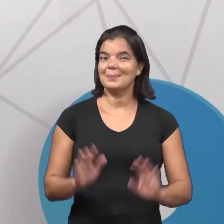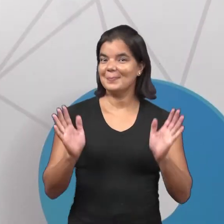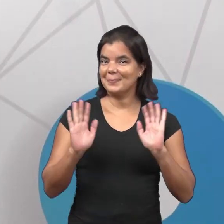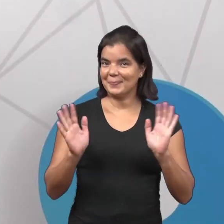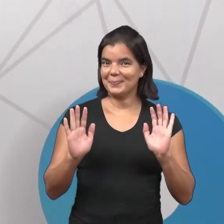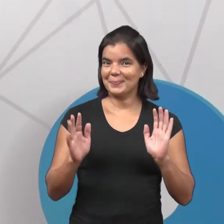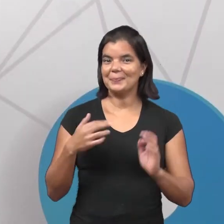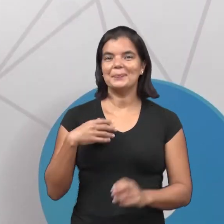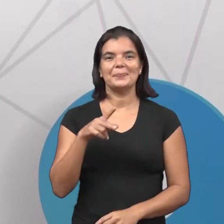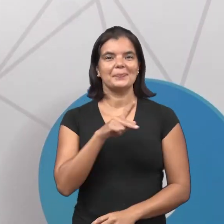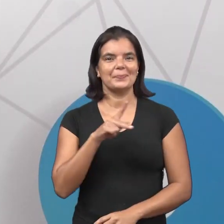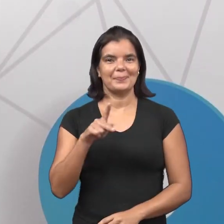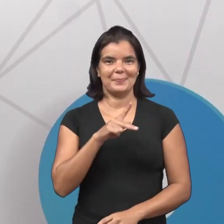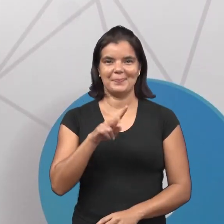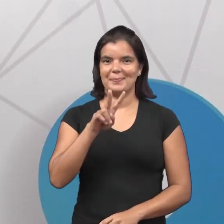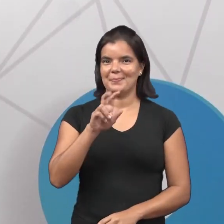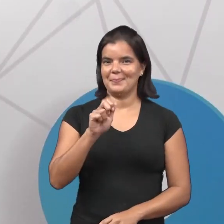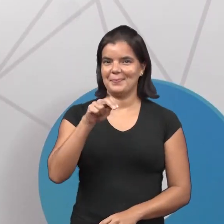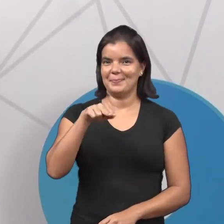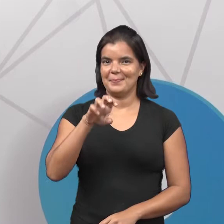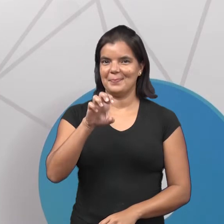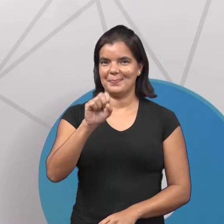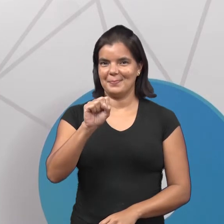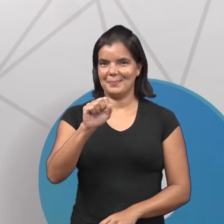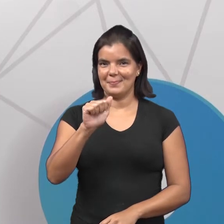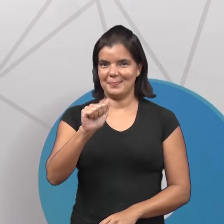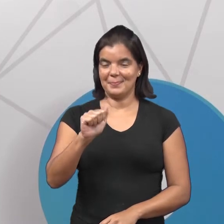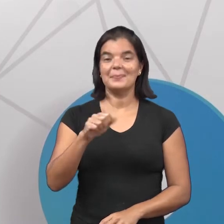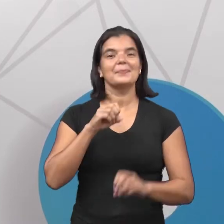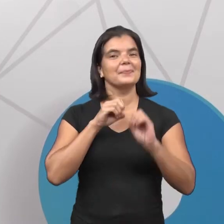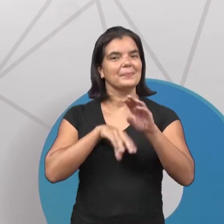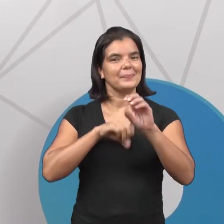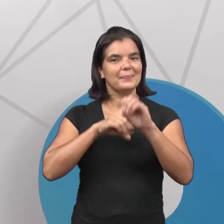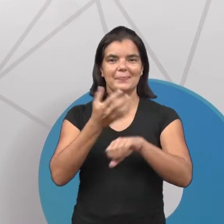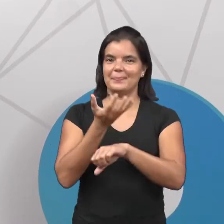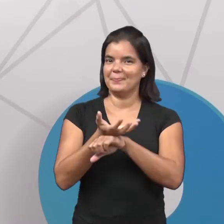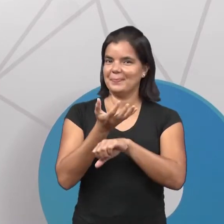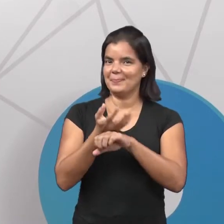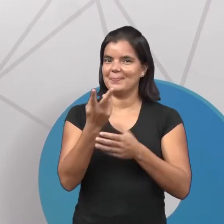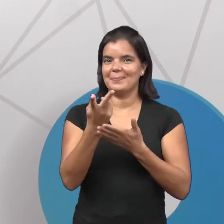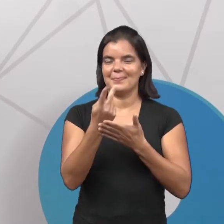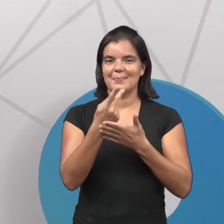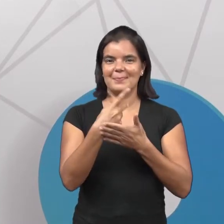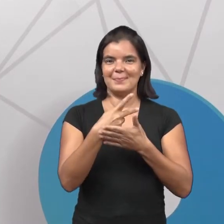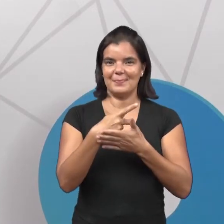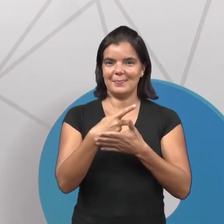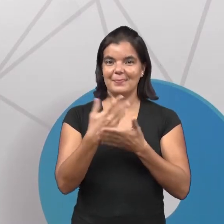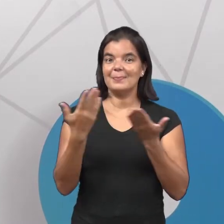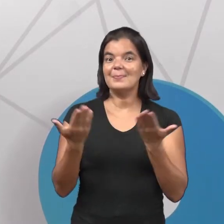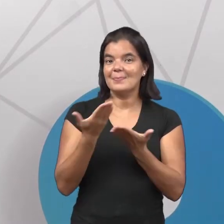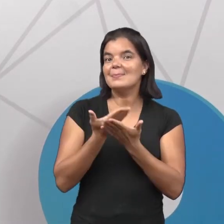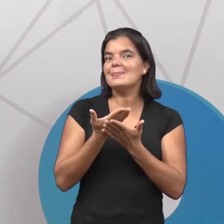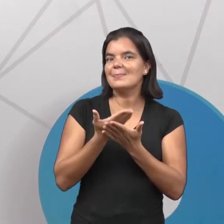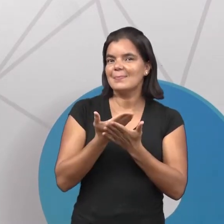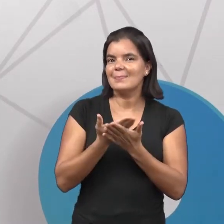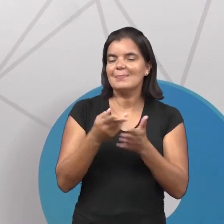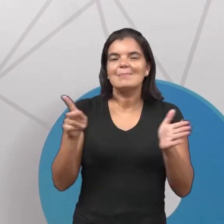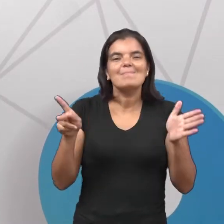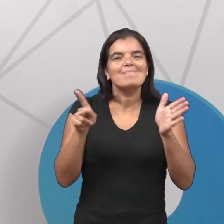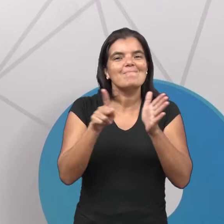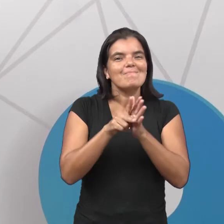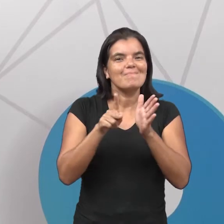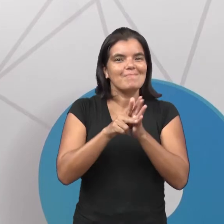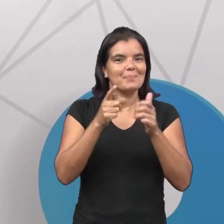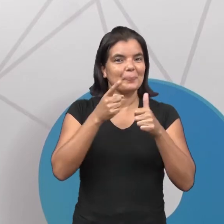Olá, eu sou a professora Vanessa, dou aula da disciplina de arte. Esta aula é específica